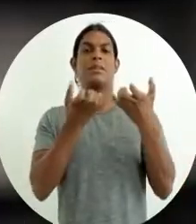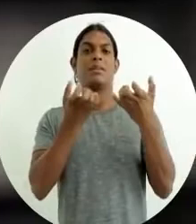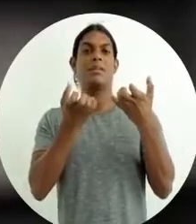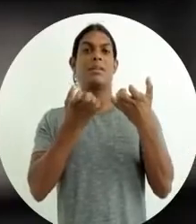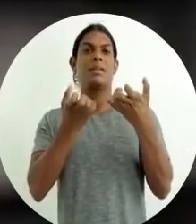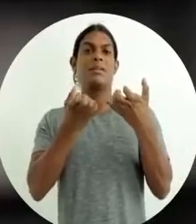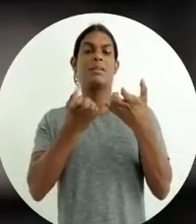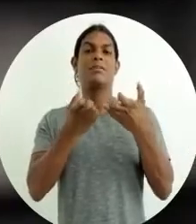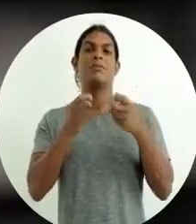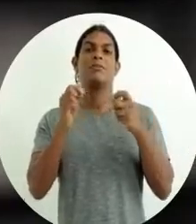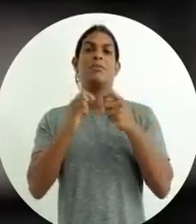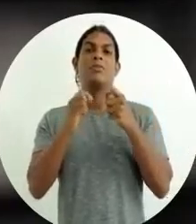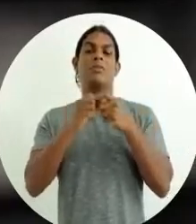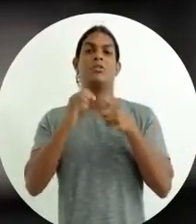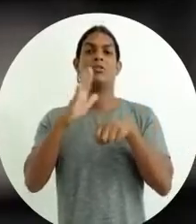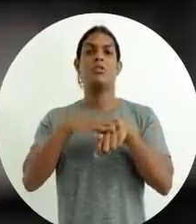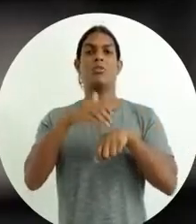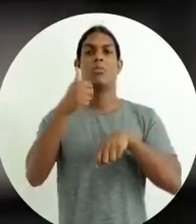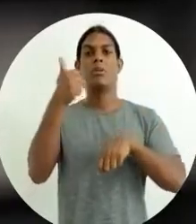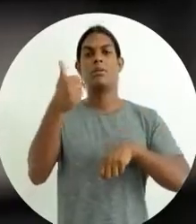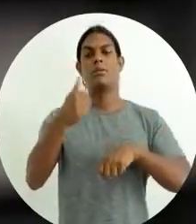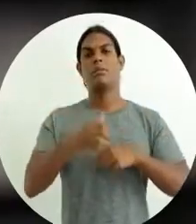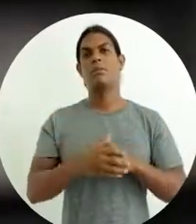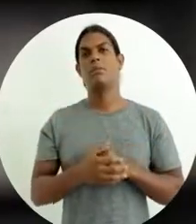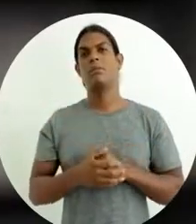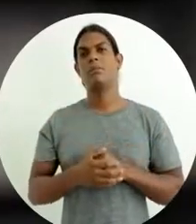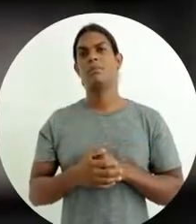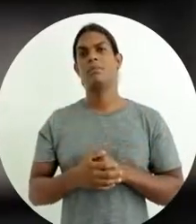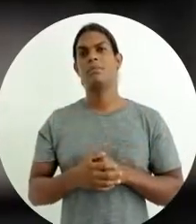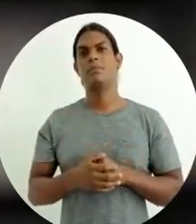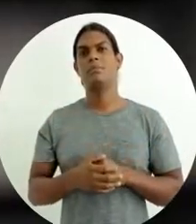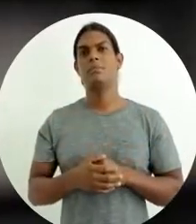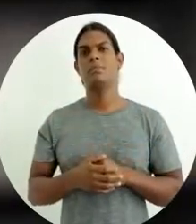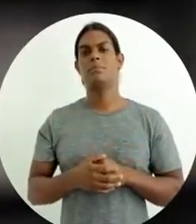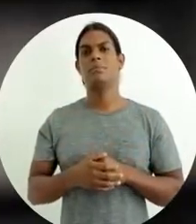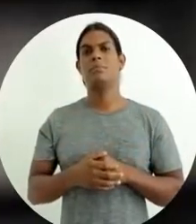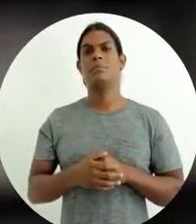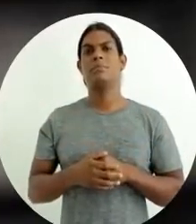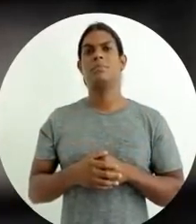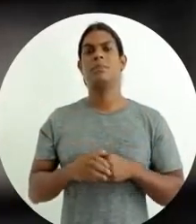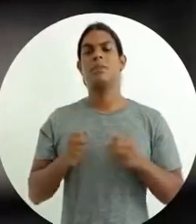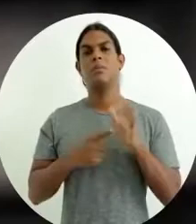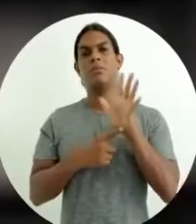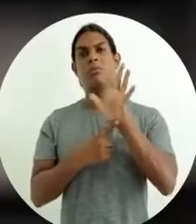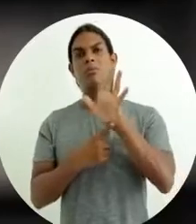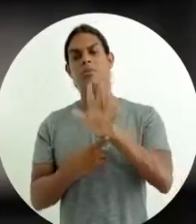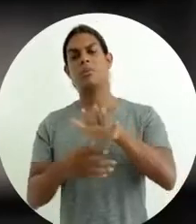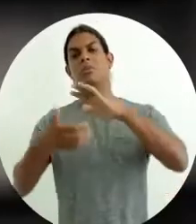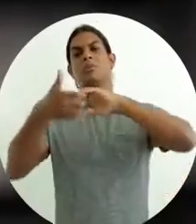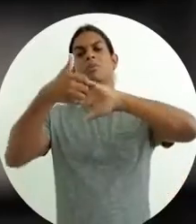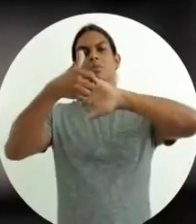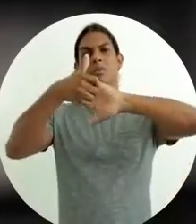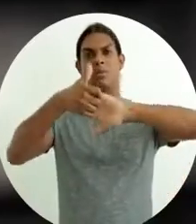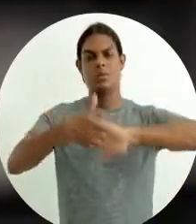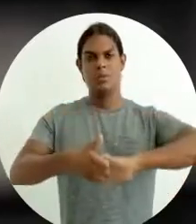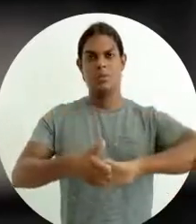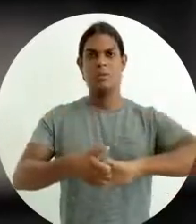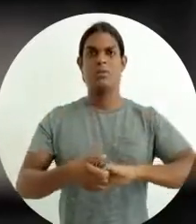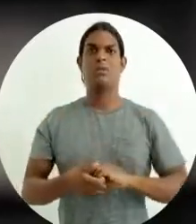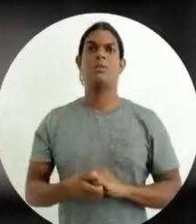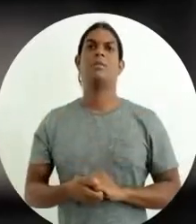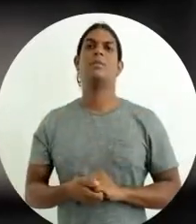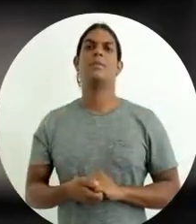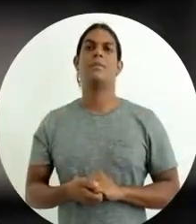na organização querendo realmente fazer com que as coisas aconteçam, querendo mostrar suas competências,